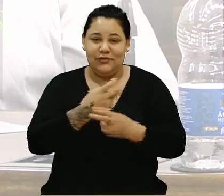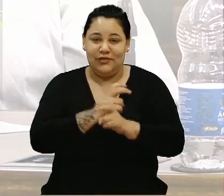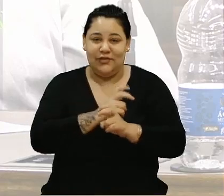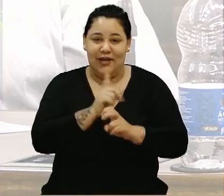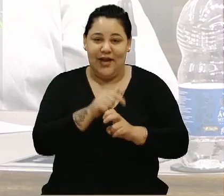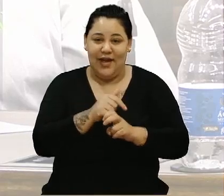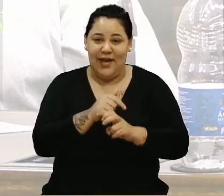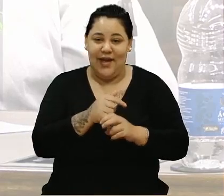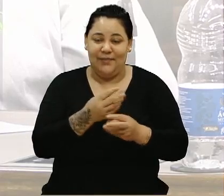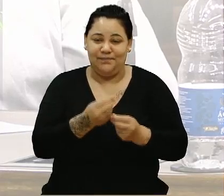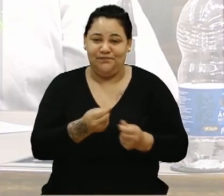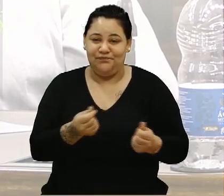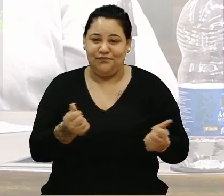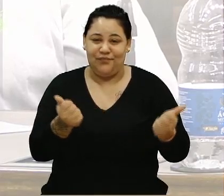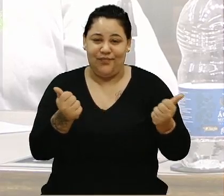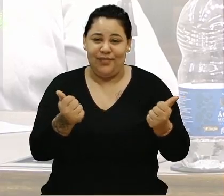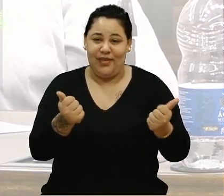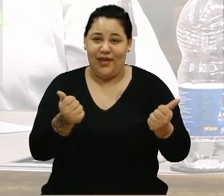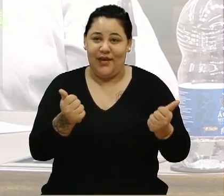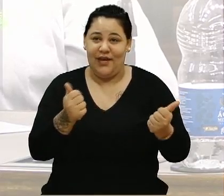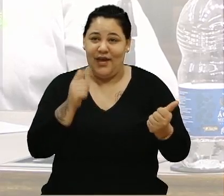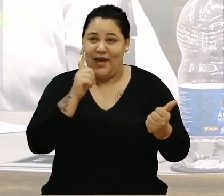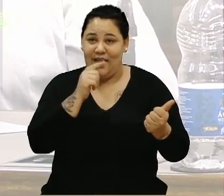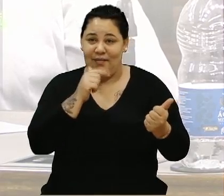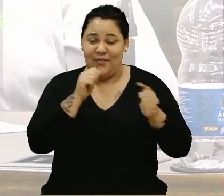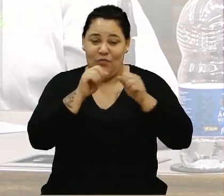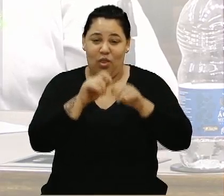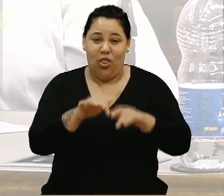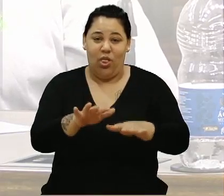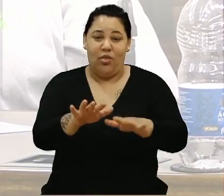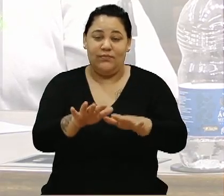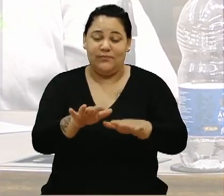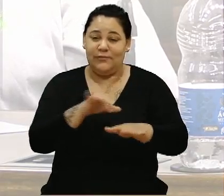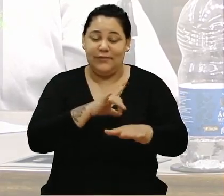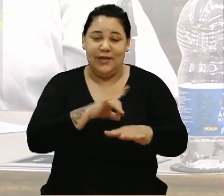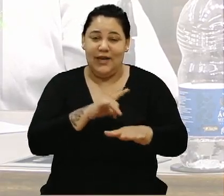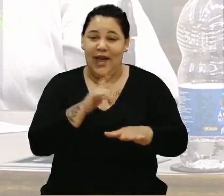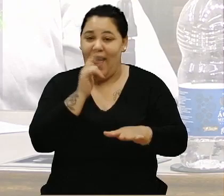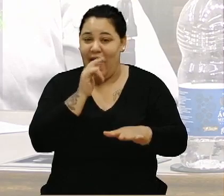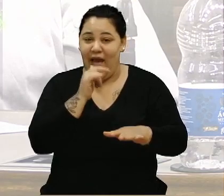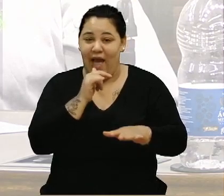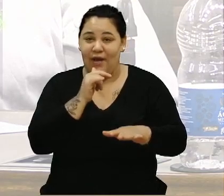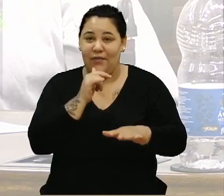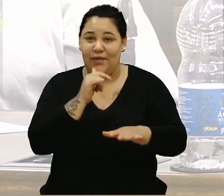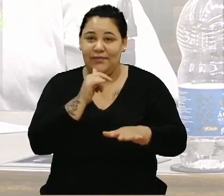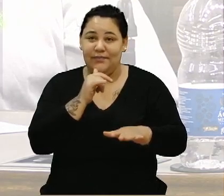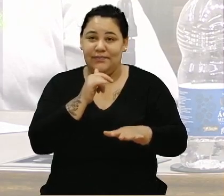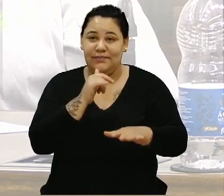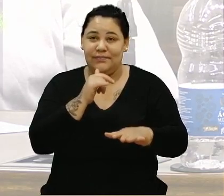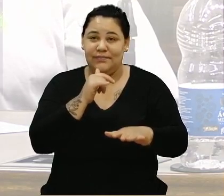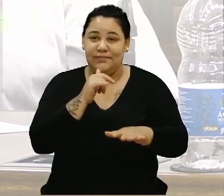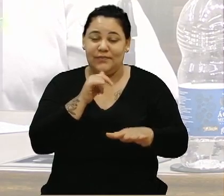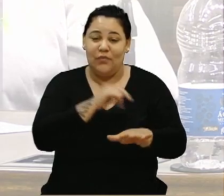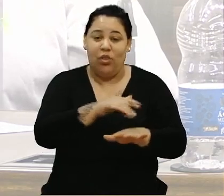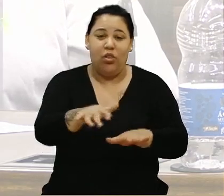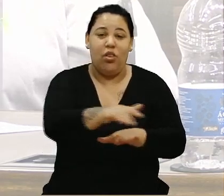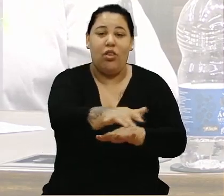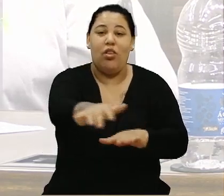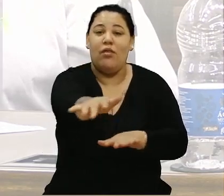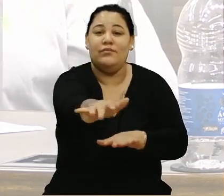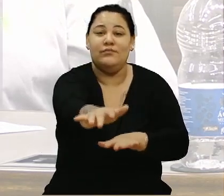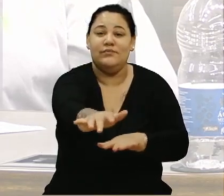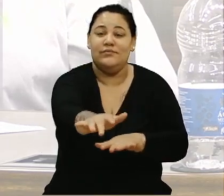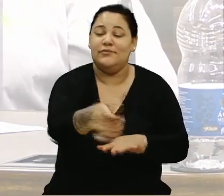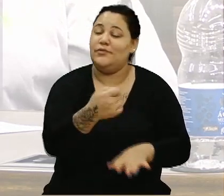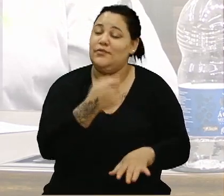têm água corrente, o que acontece? Não preciso lhe dizer muito. Então, vereador, que bom. E